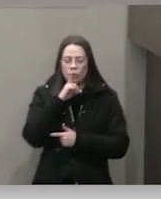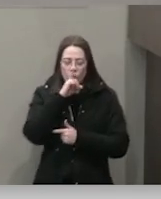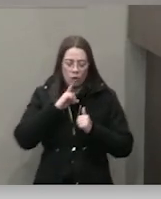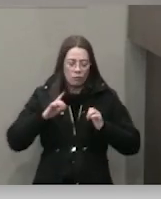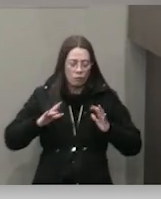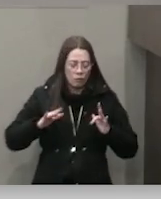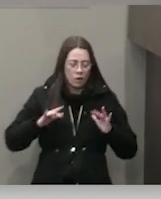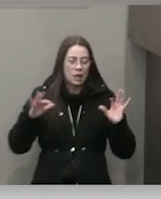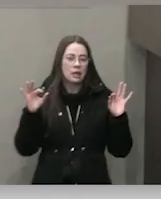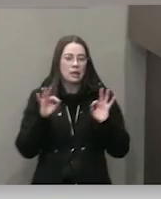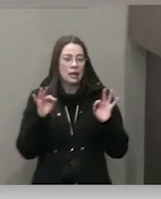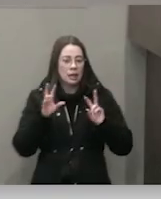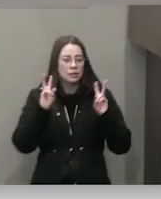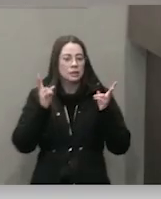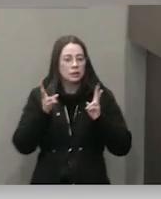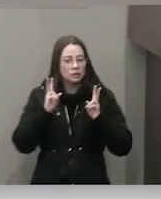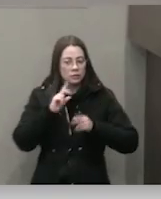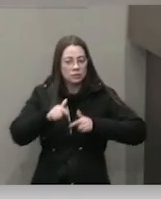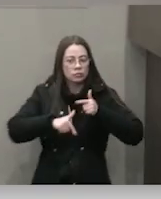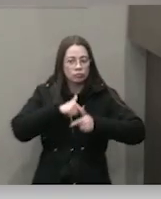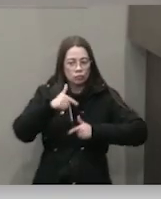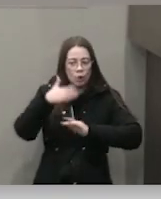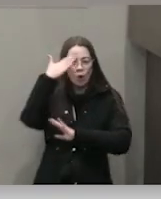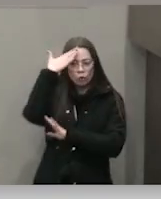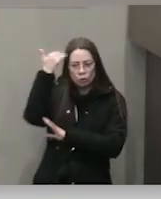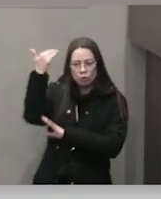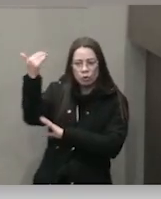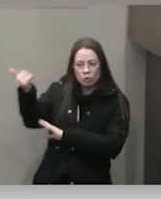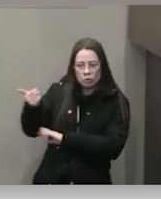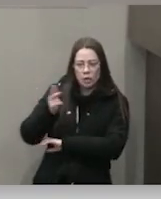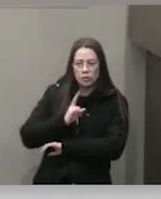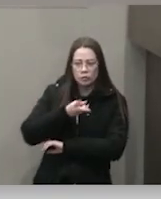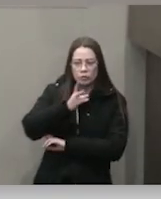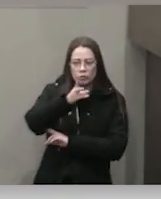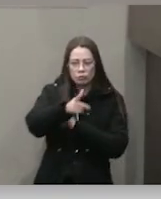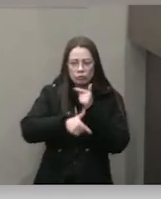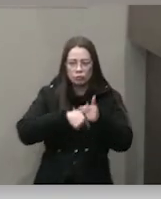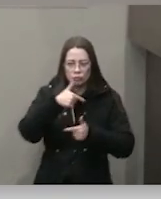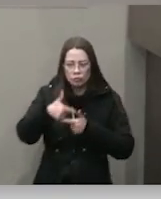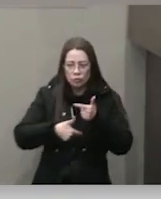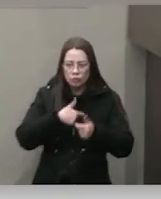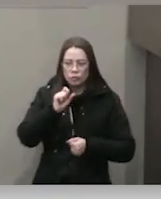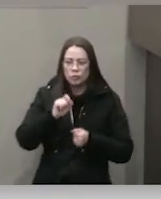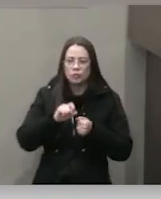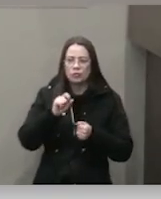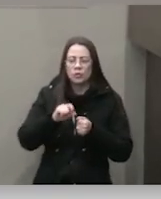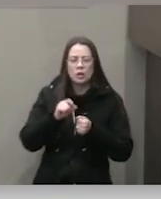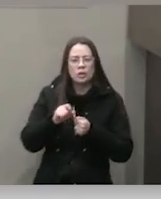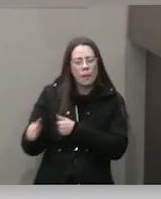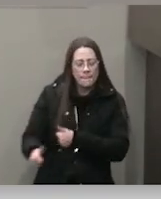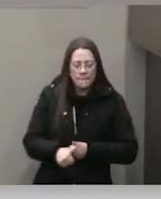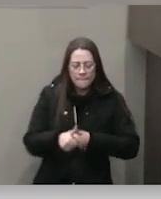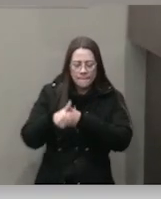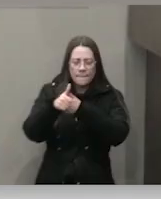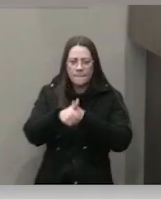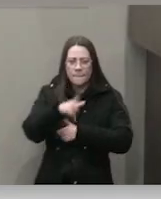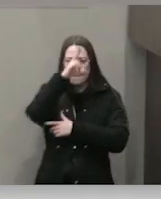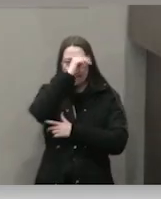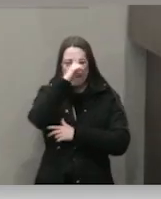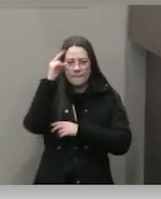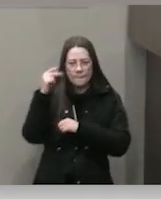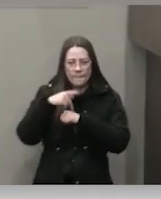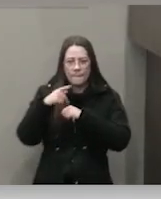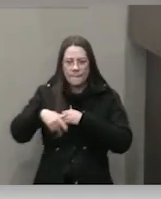meus irmãos, desejar para vocês muito sucesso e que continuem assim, prestando um serviço de qualidade que o município de Passo